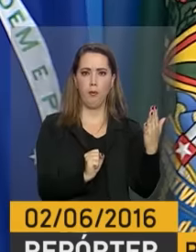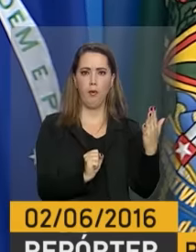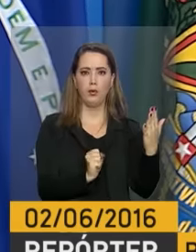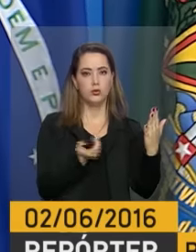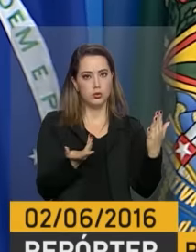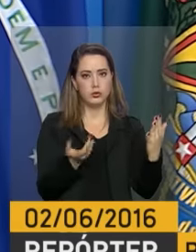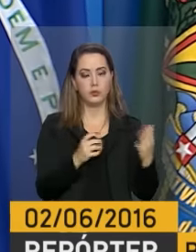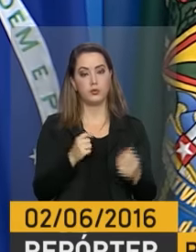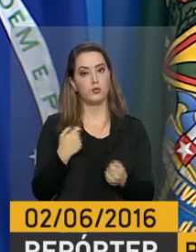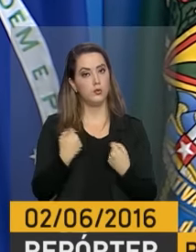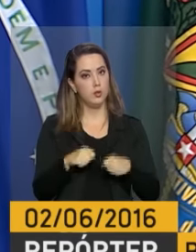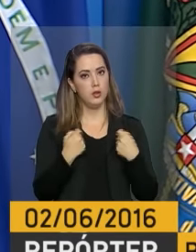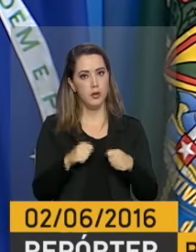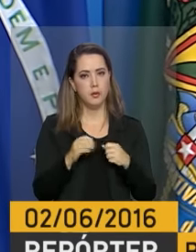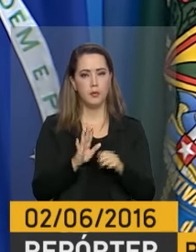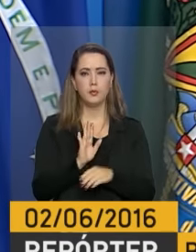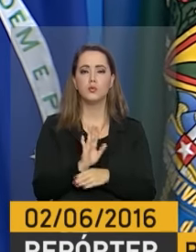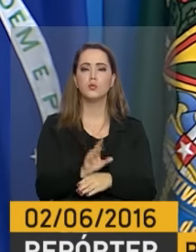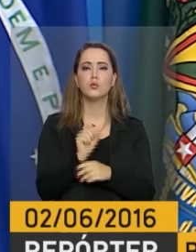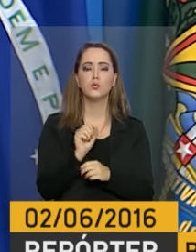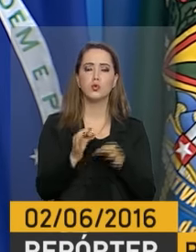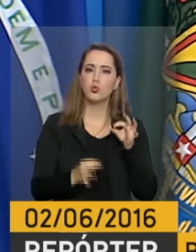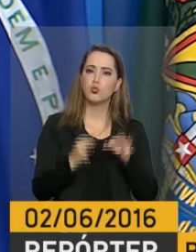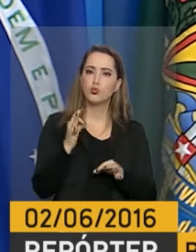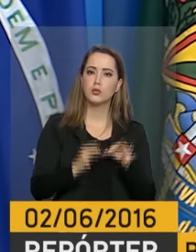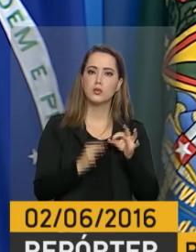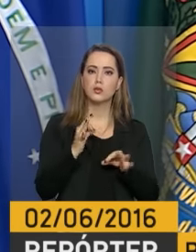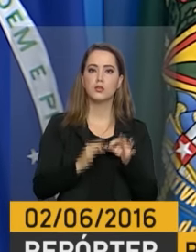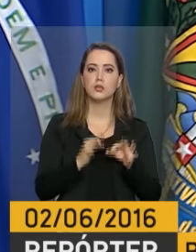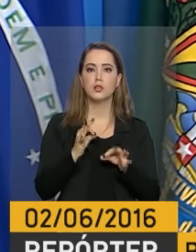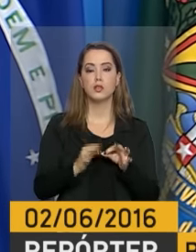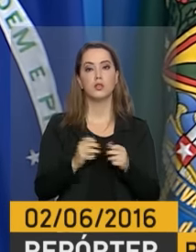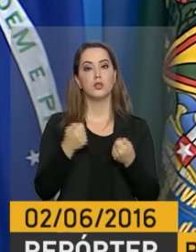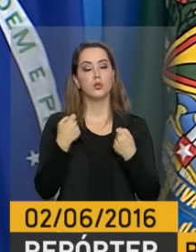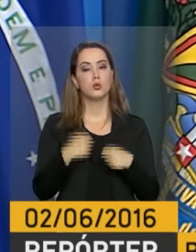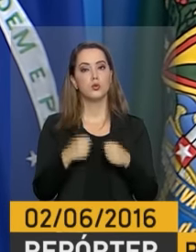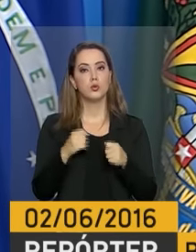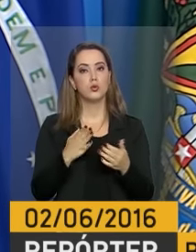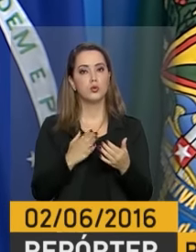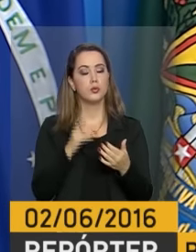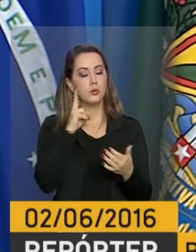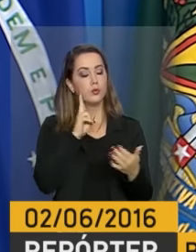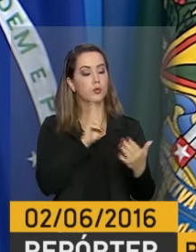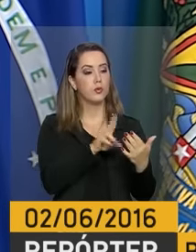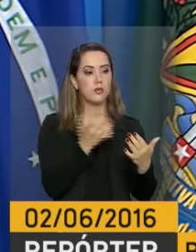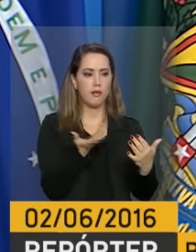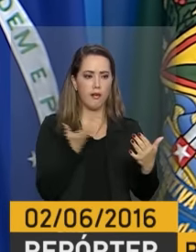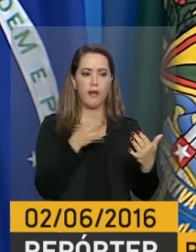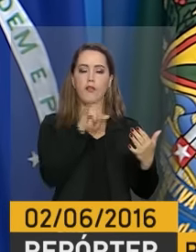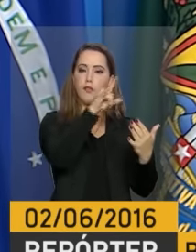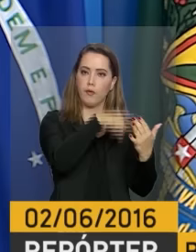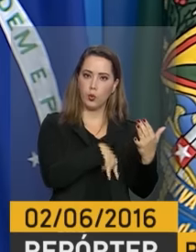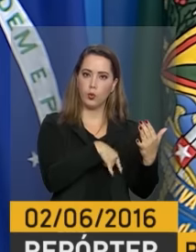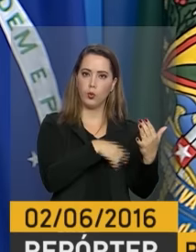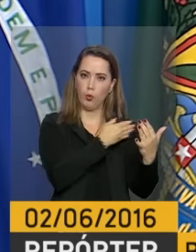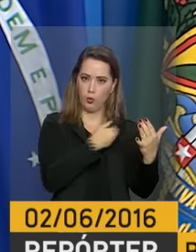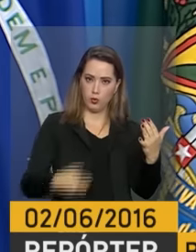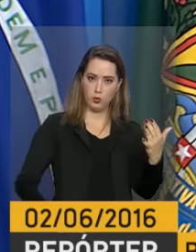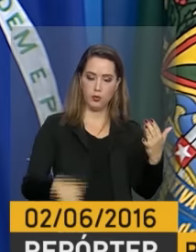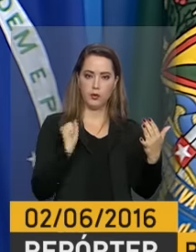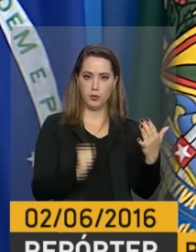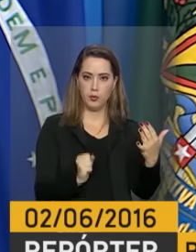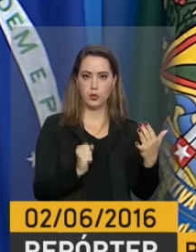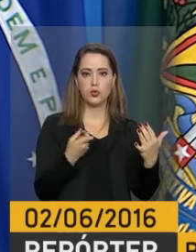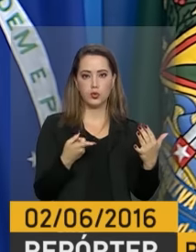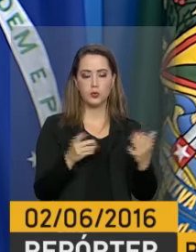medidas judiciais poderão ser tomadas para este acesso. Então, esta história da publicidade é importante, e daí é que